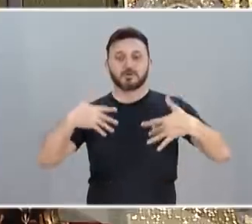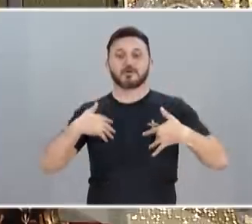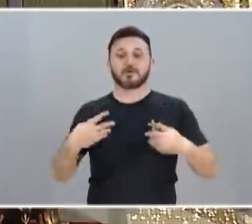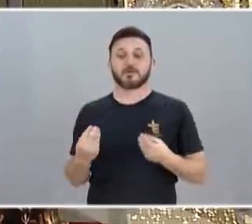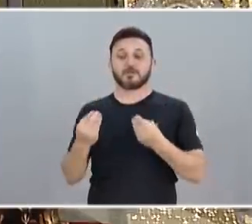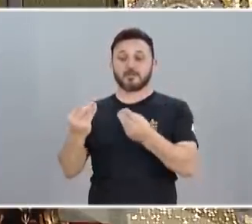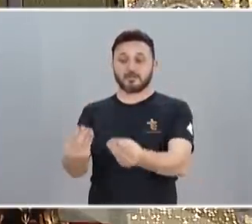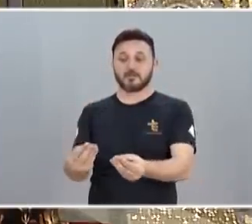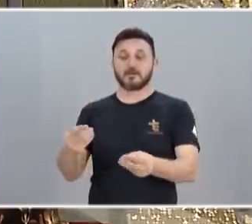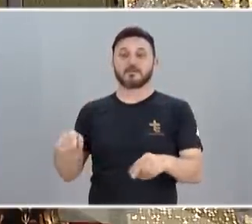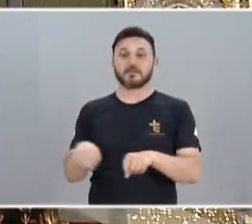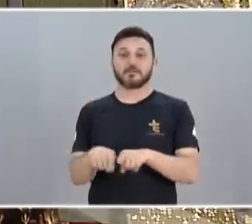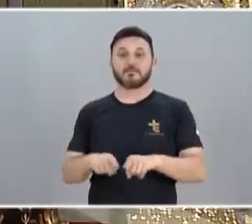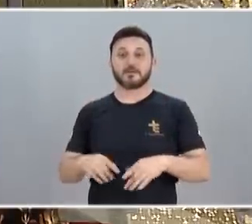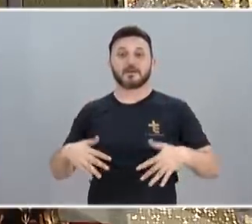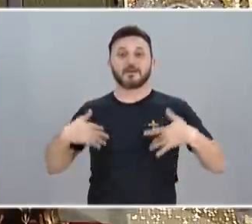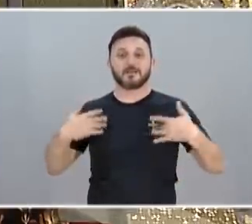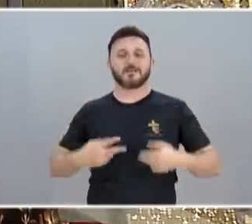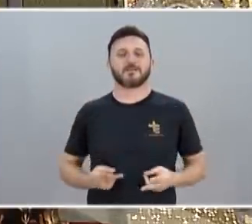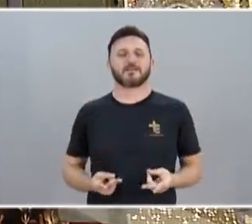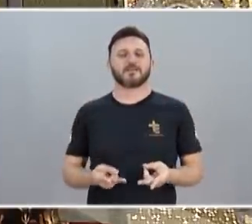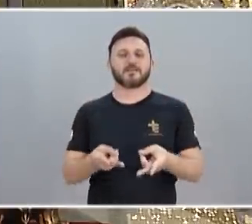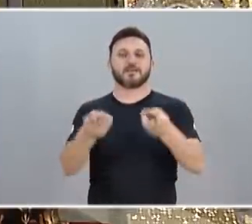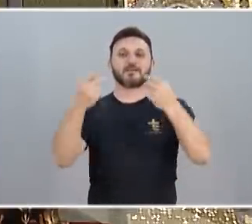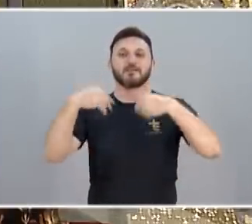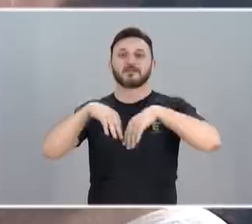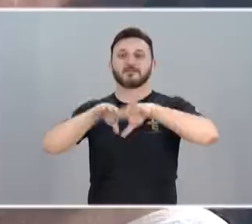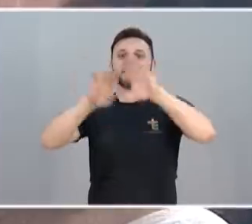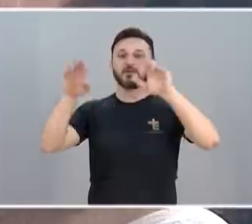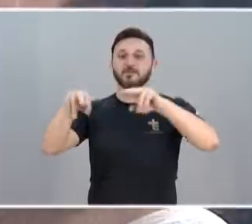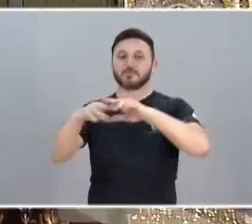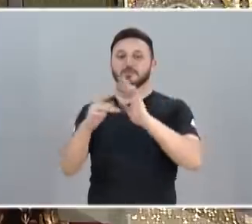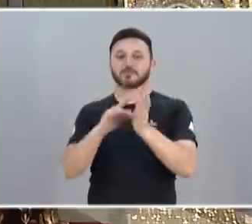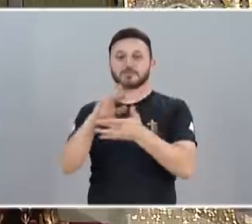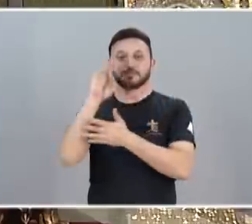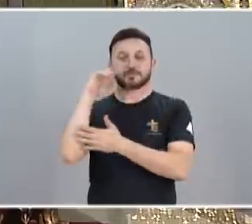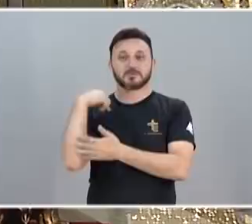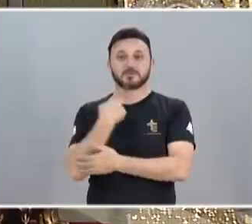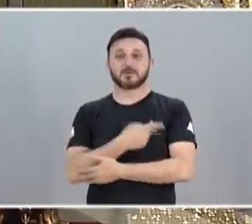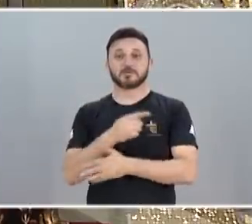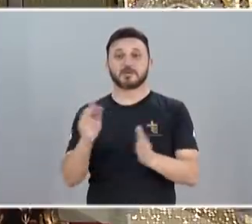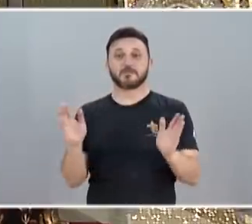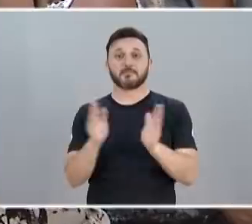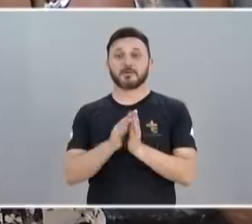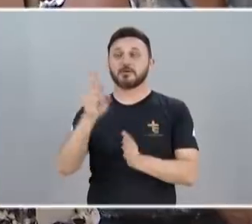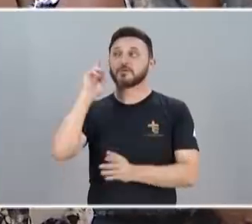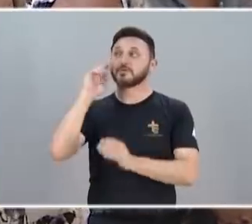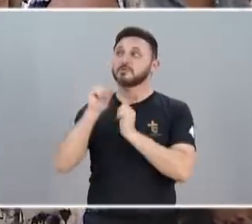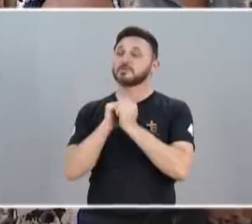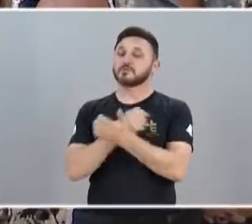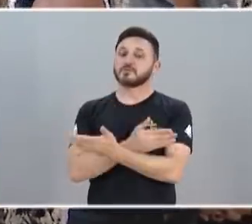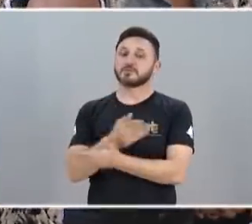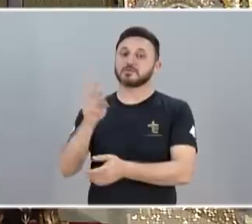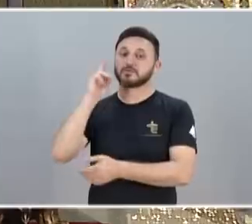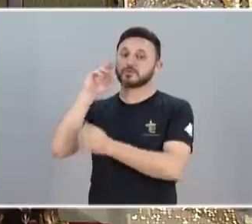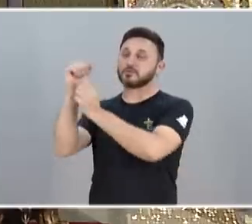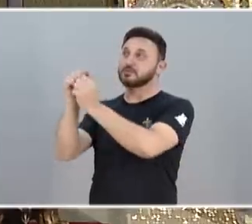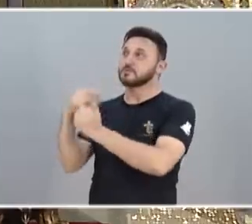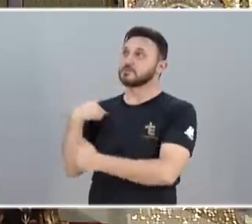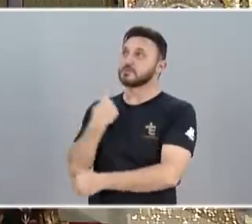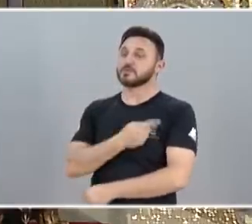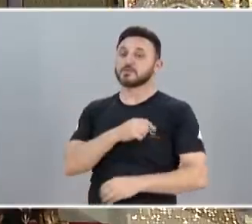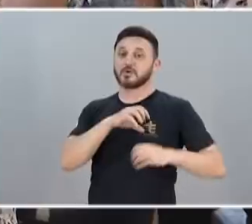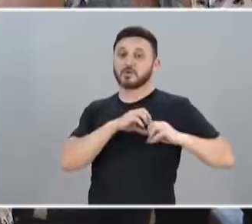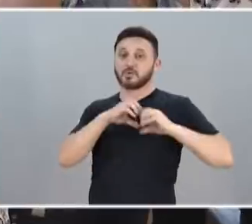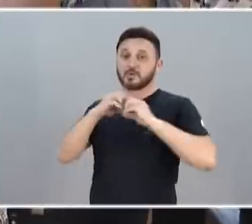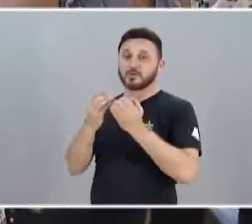também eterna alegria, por Cristo nosso Senhor. Amém. O Senhor esteja convosco. Ele está no meio de nós. Corações